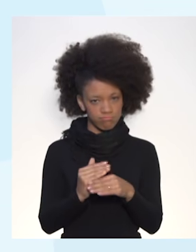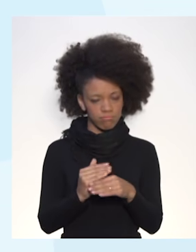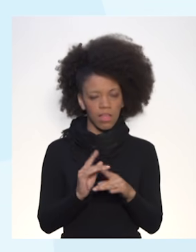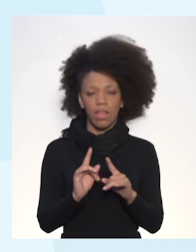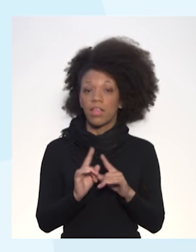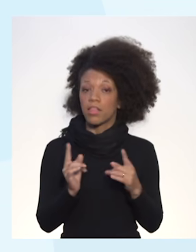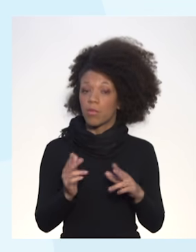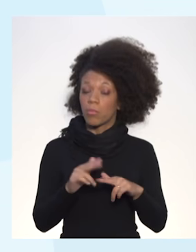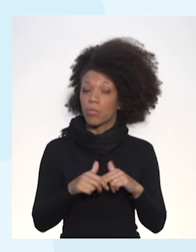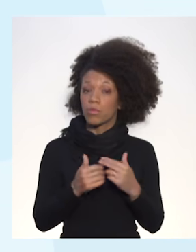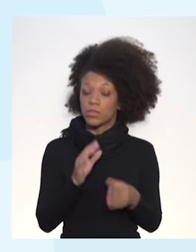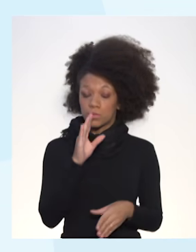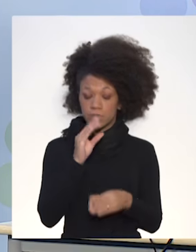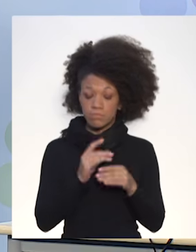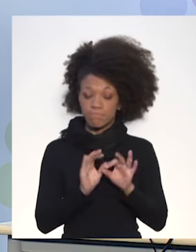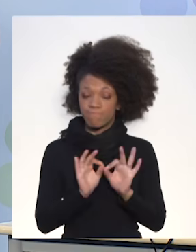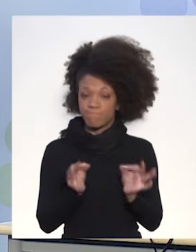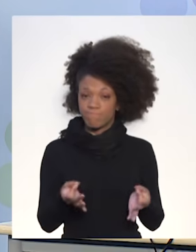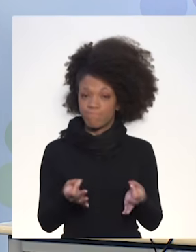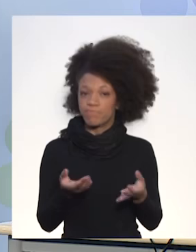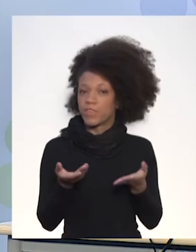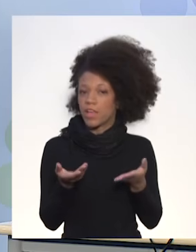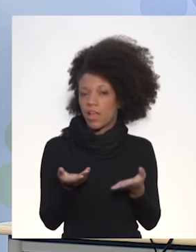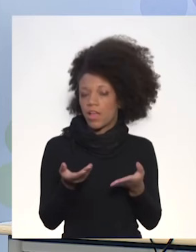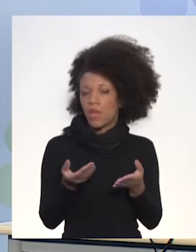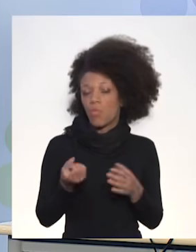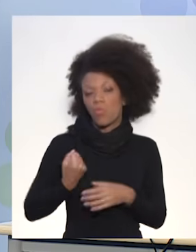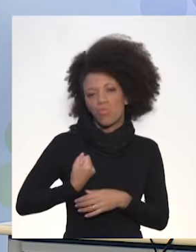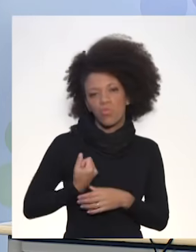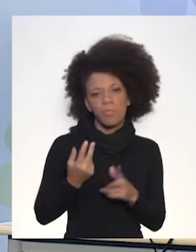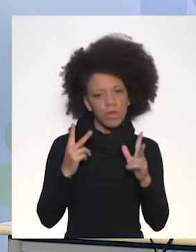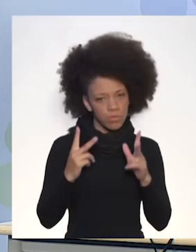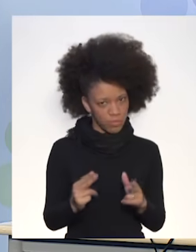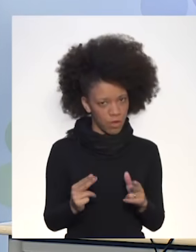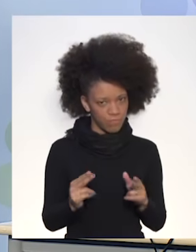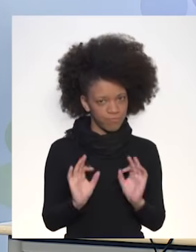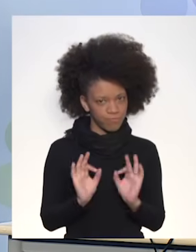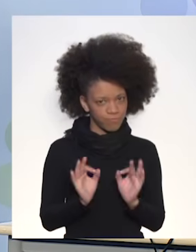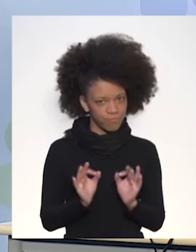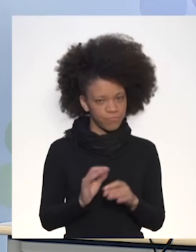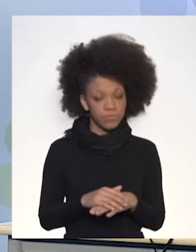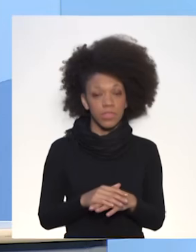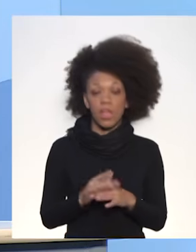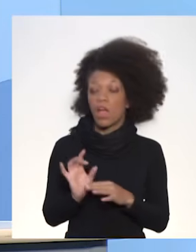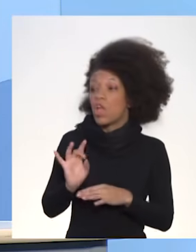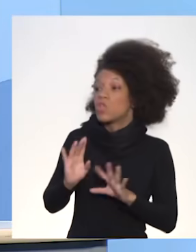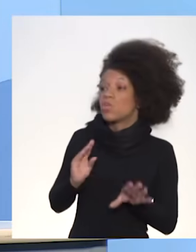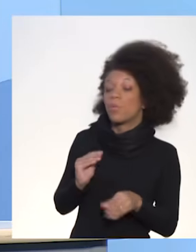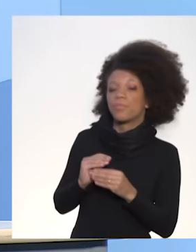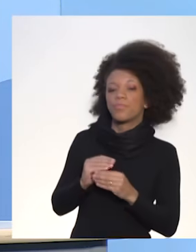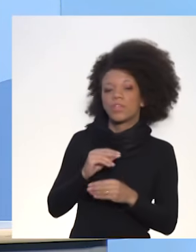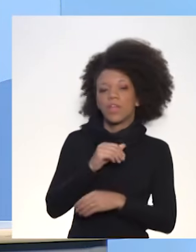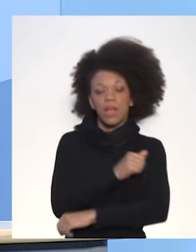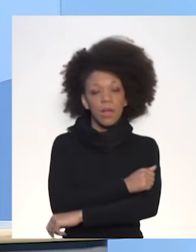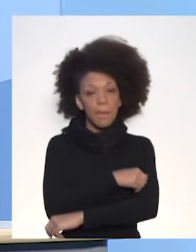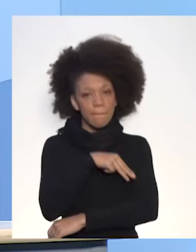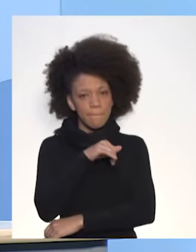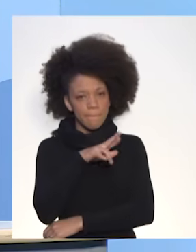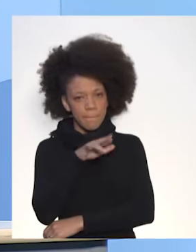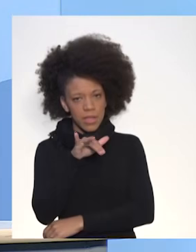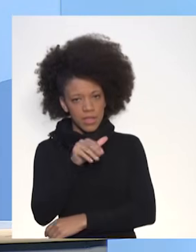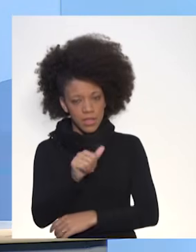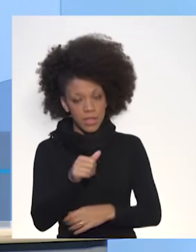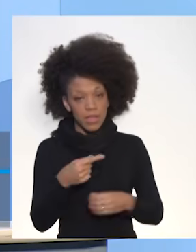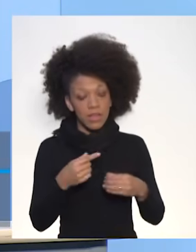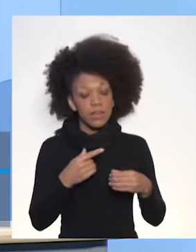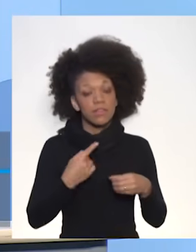Por isso que a simplificação acabou gerando um valor igual. É verdade. É. Isso tá. É muito bacana. Só complementando, a aluna Maiara, lá da PEI Faustina Pinheiro